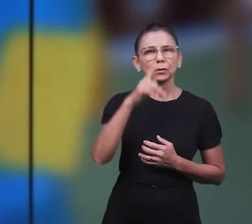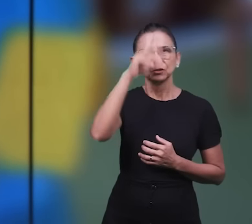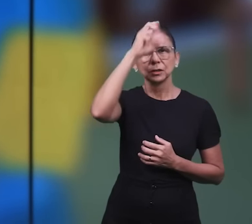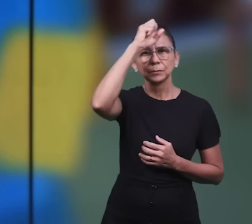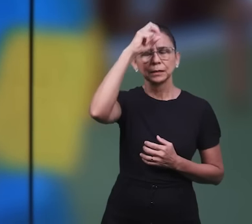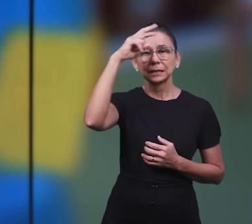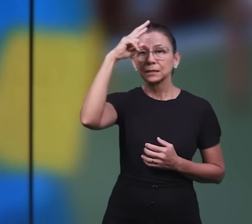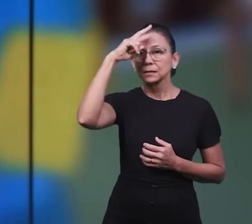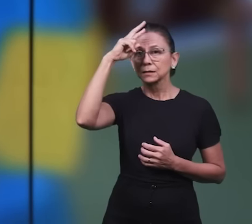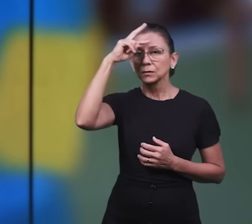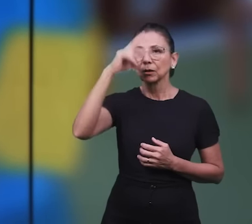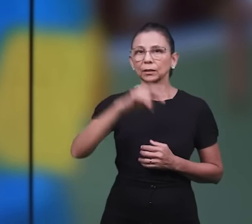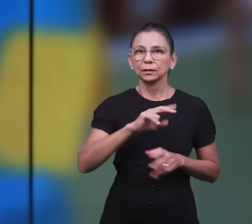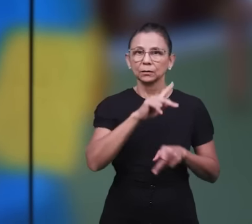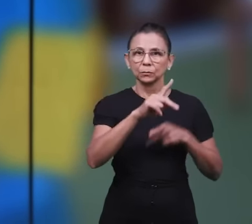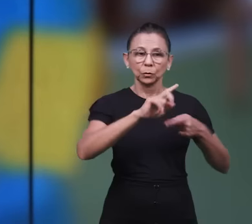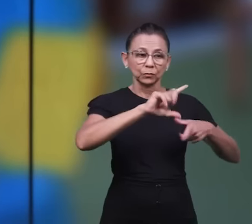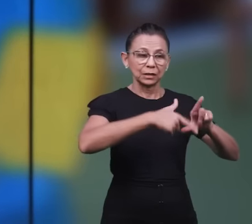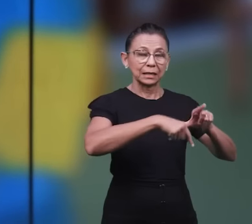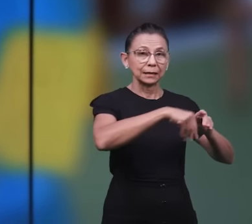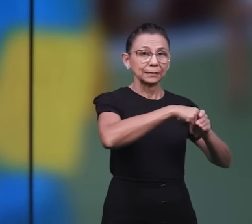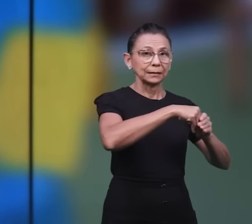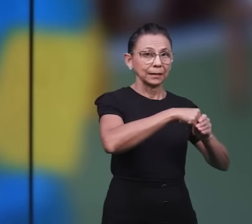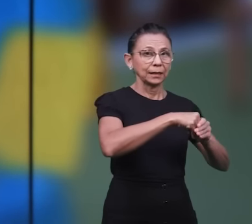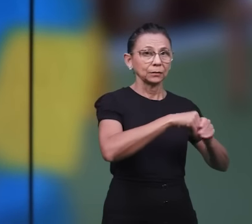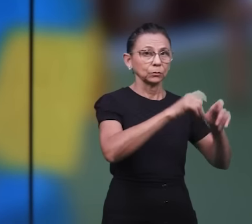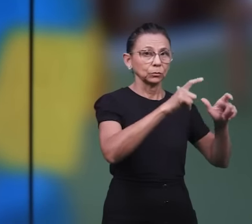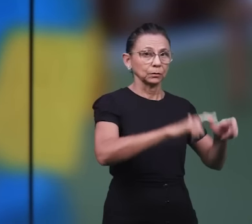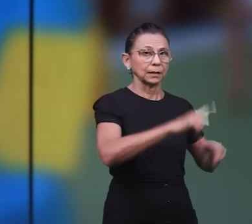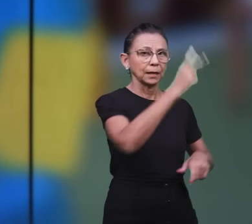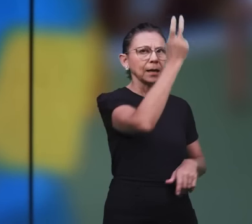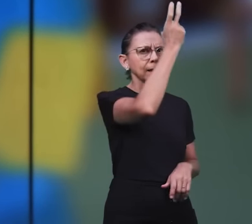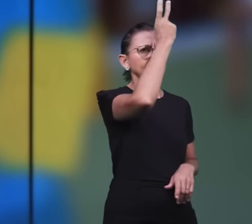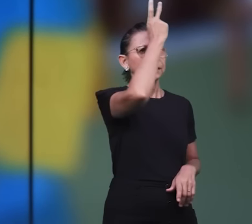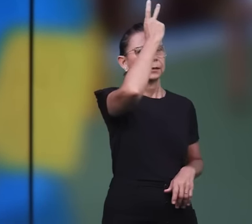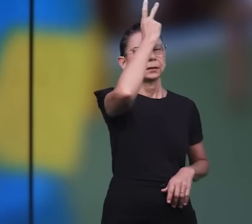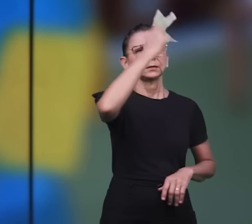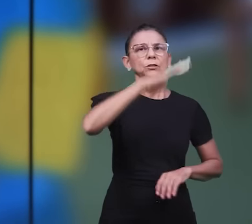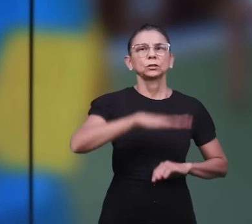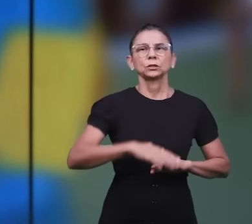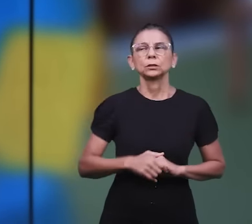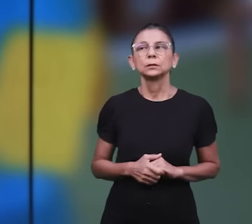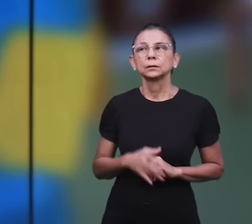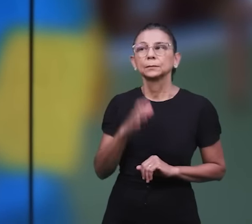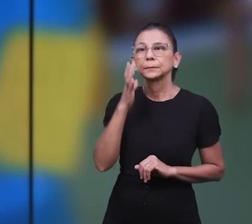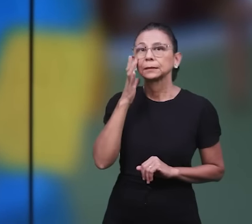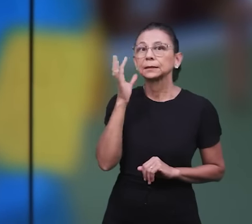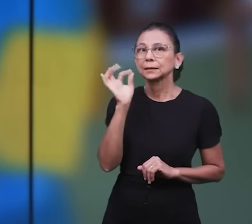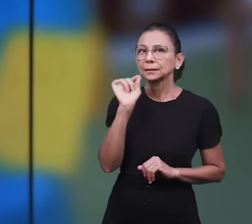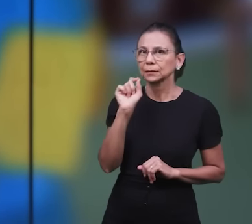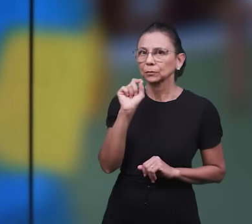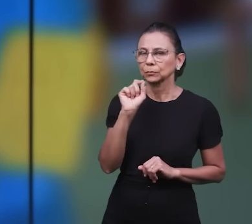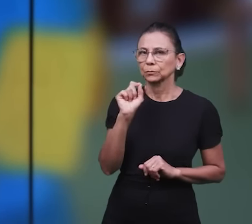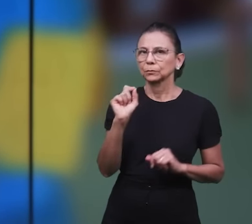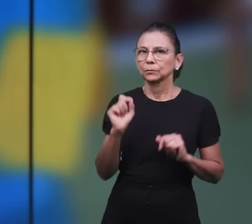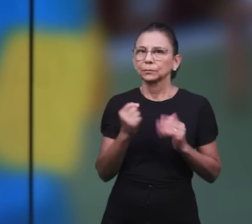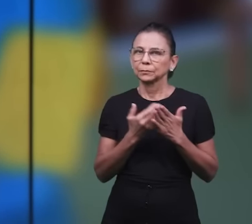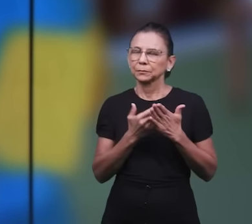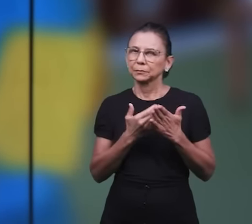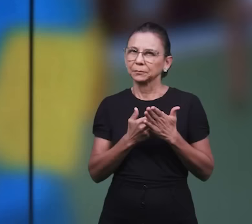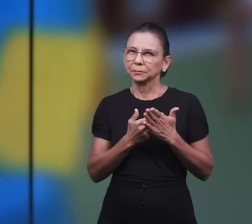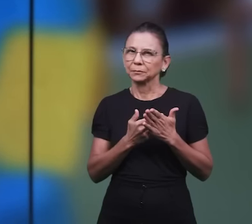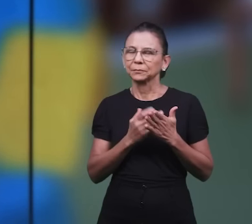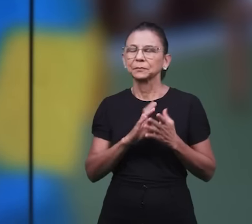saída do povo de Israel do Egito ficando atentos ao segredo que o senhor quer nos contar hoje